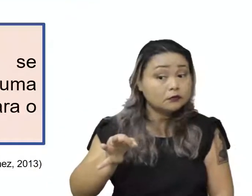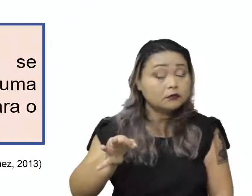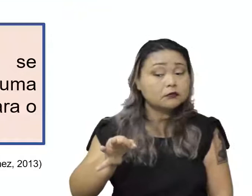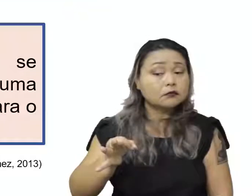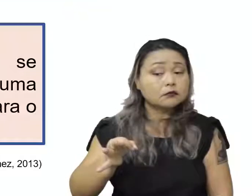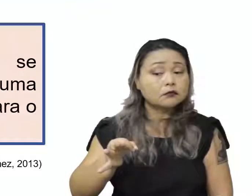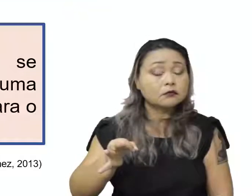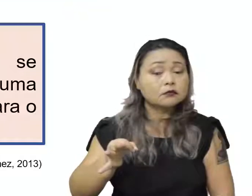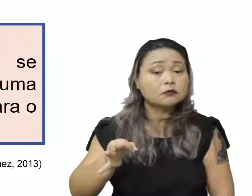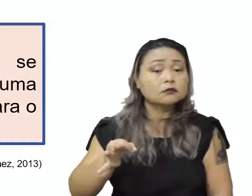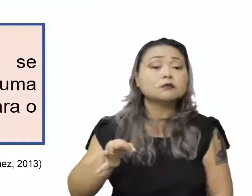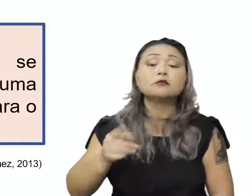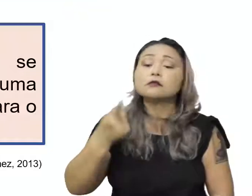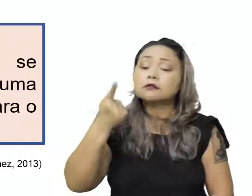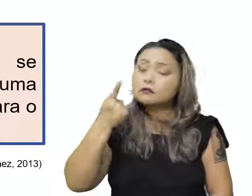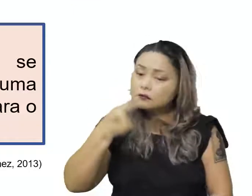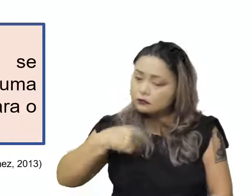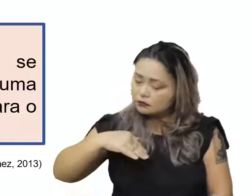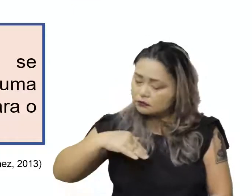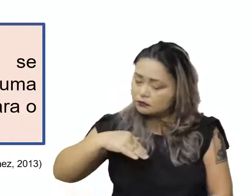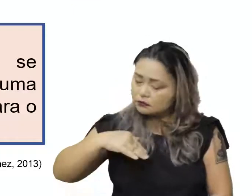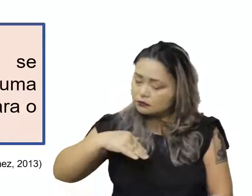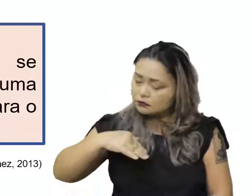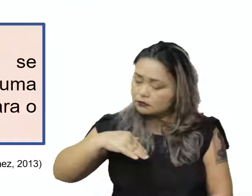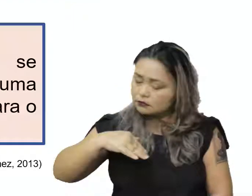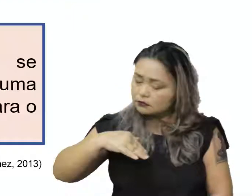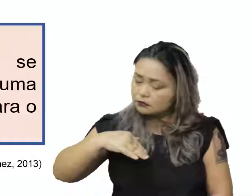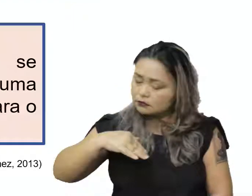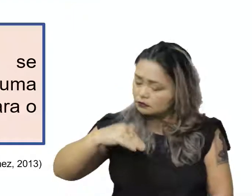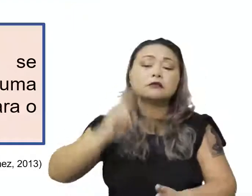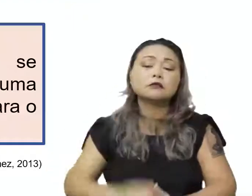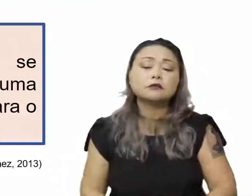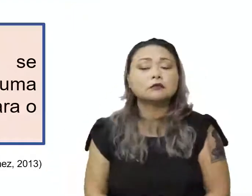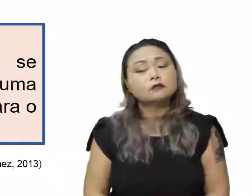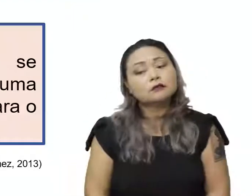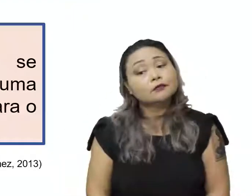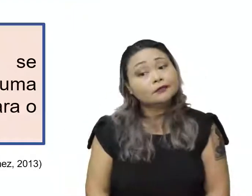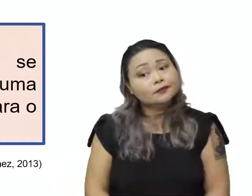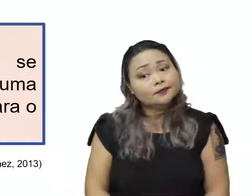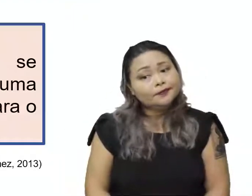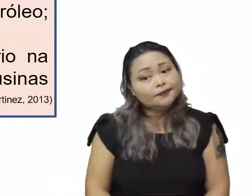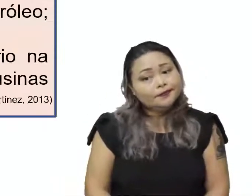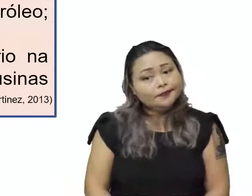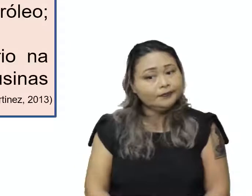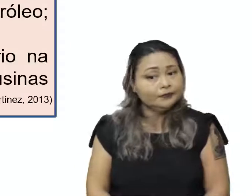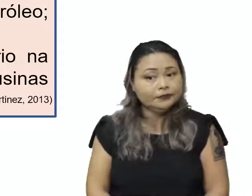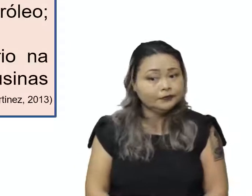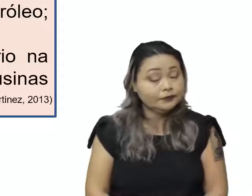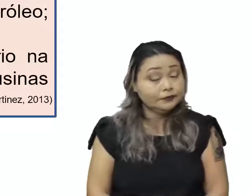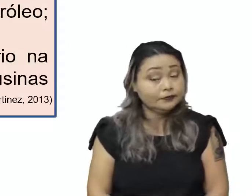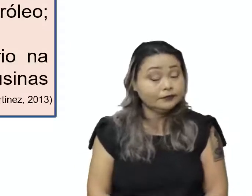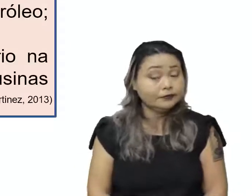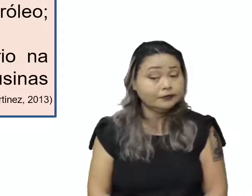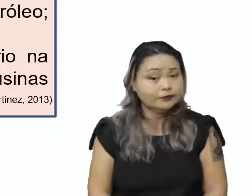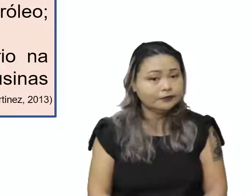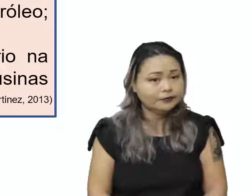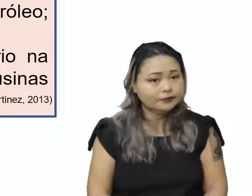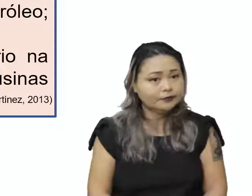são bem crescidinhos e aprenderam a ler, né? Olha o que tem aí, ok? Vamos para o